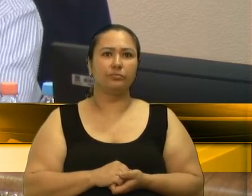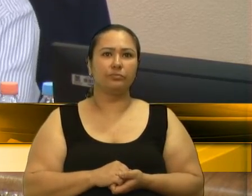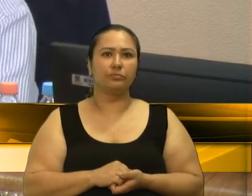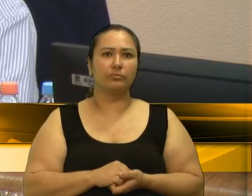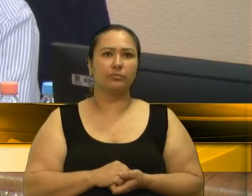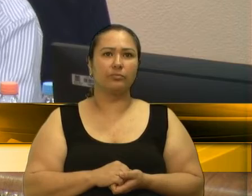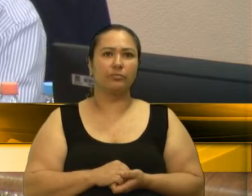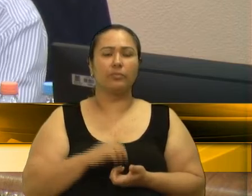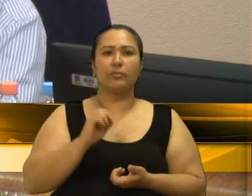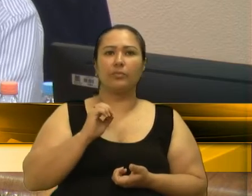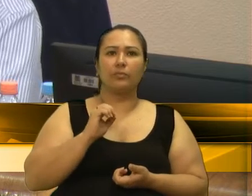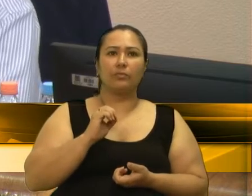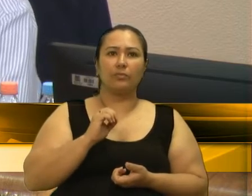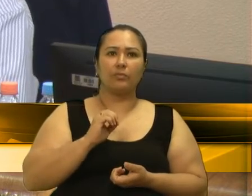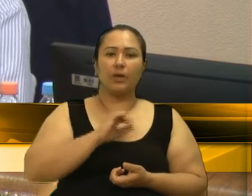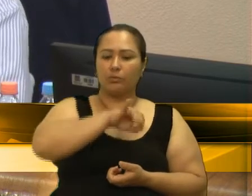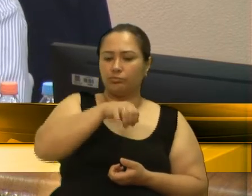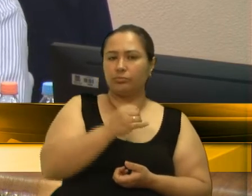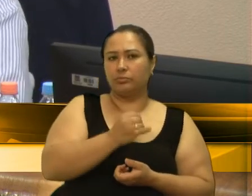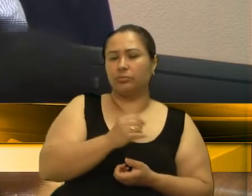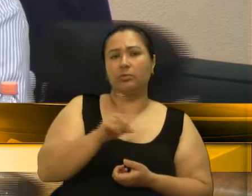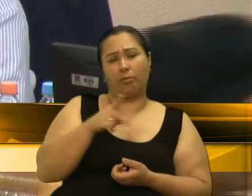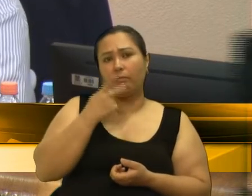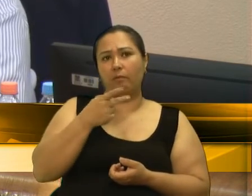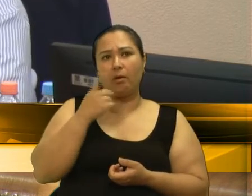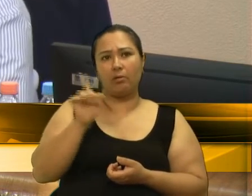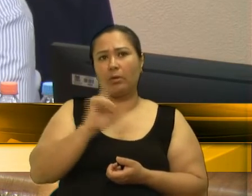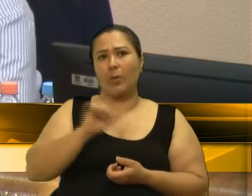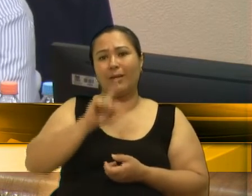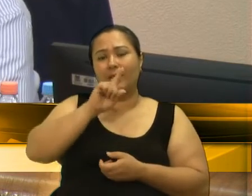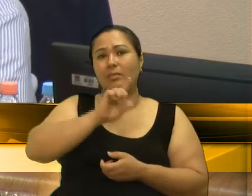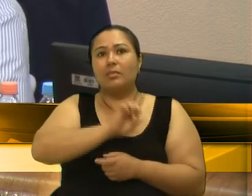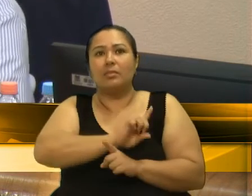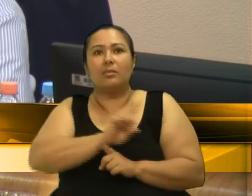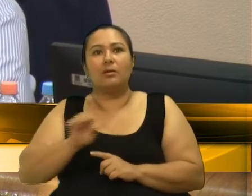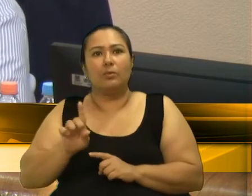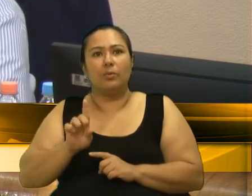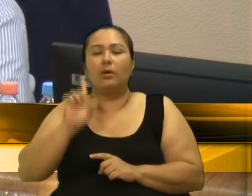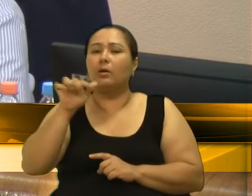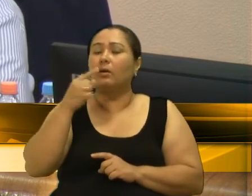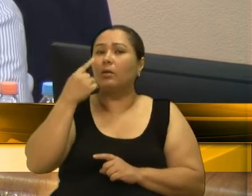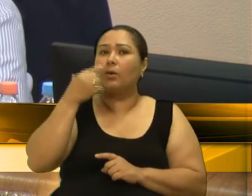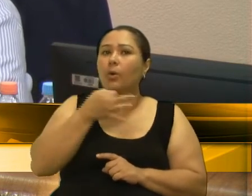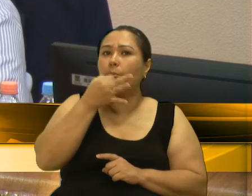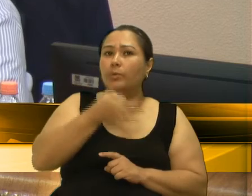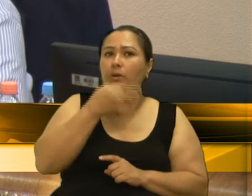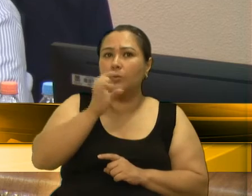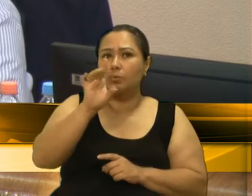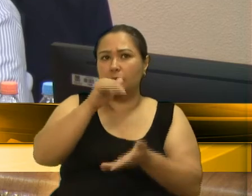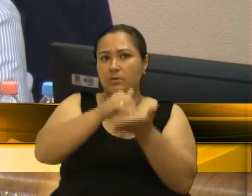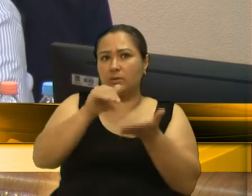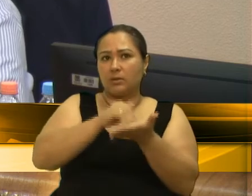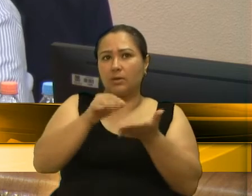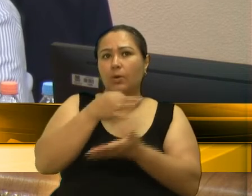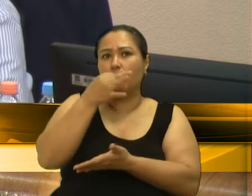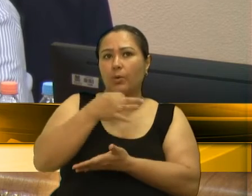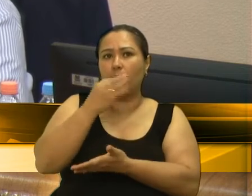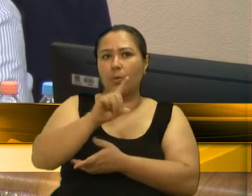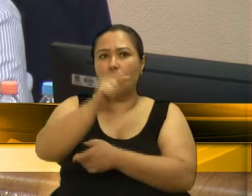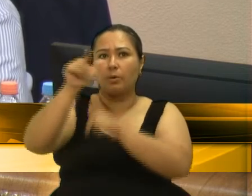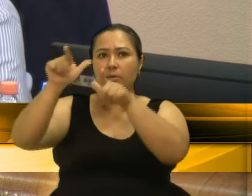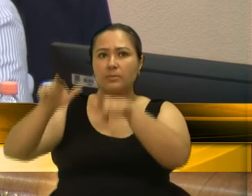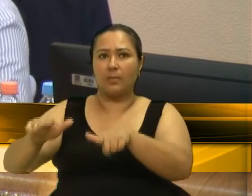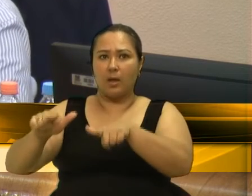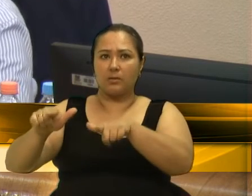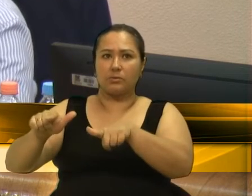Senhor Jomir, como digo, não foi uma negativa, foi uma sugestão, inclusive, desse secretário sugerir o espaço do Centro de